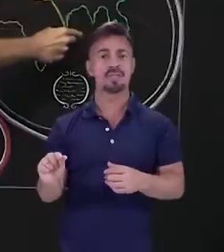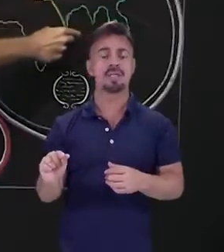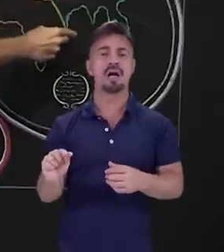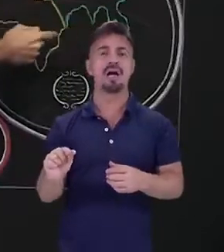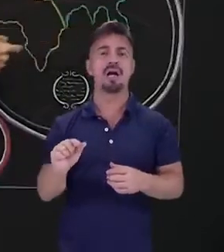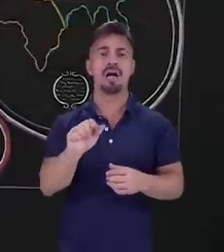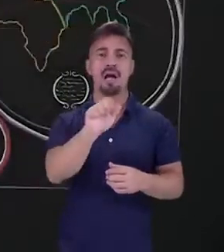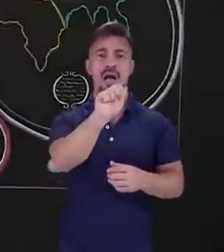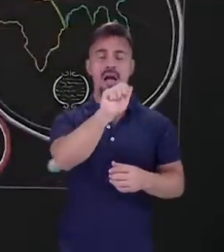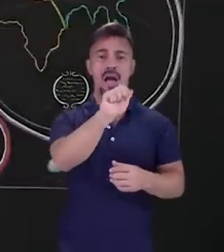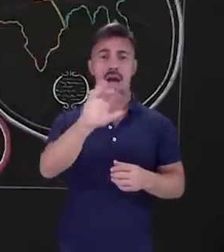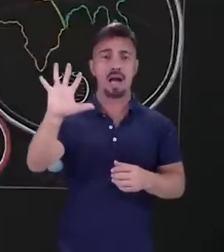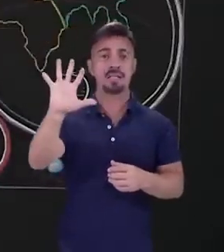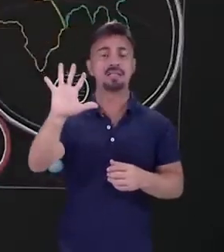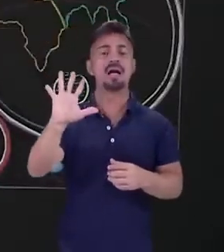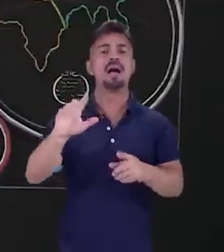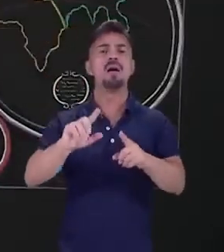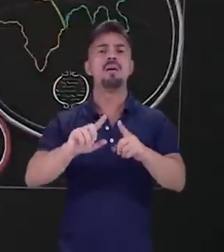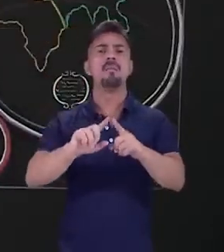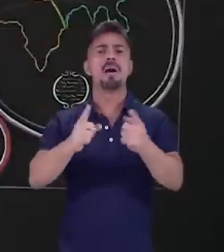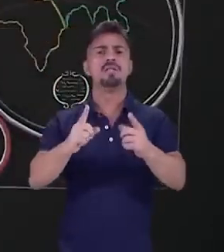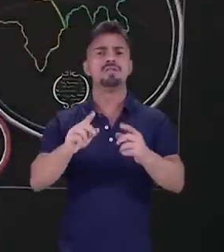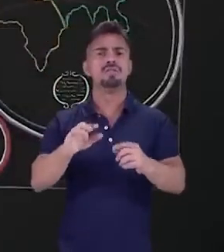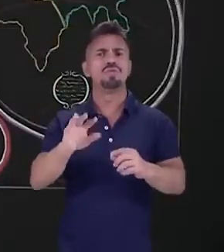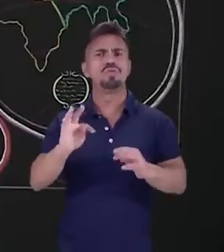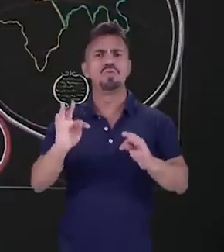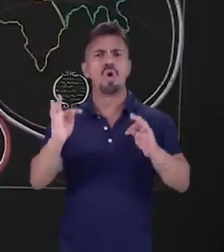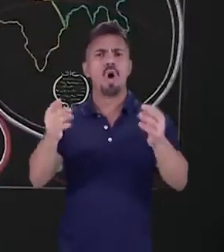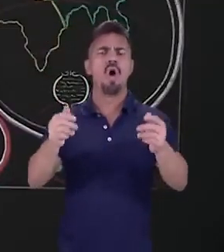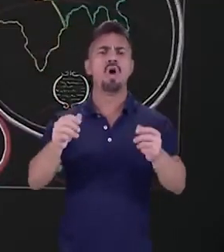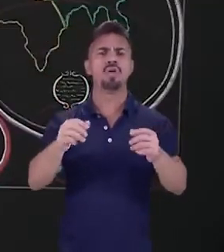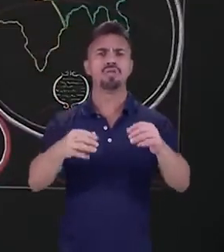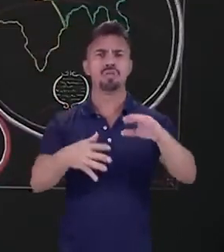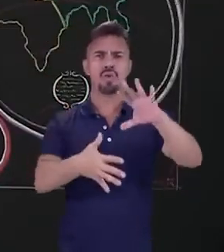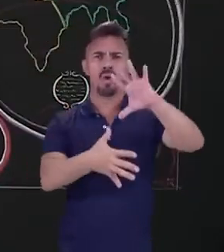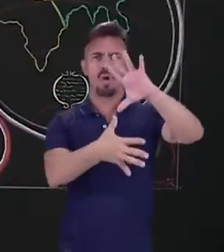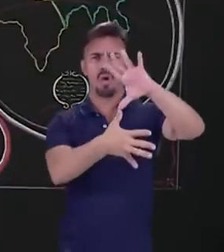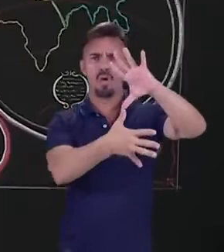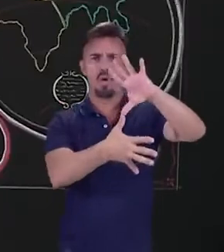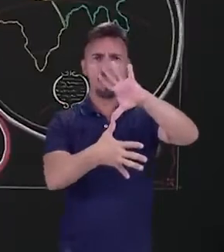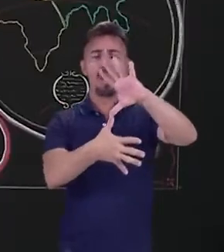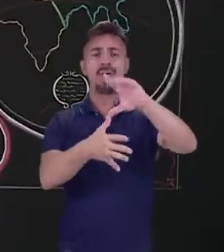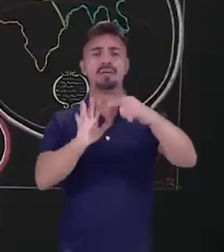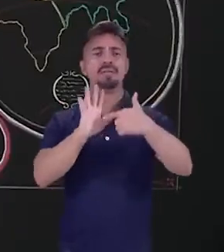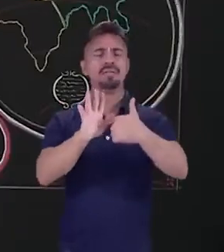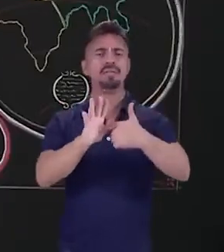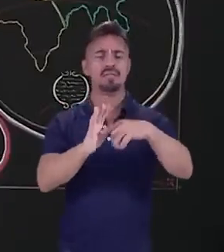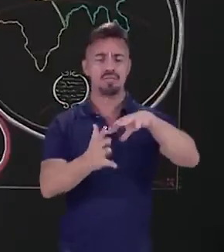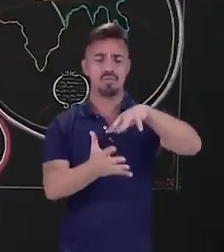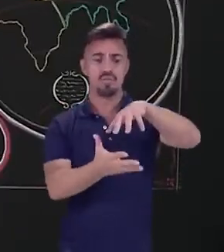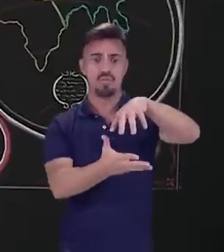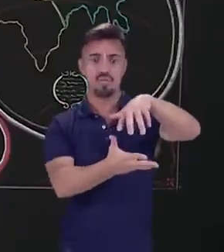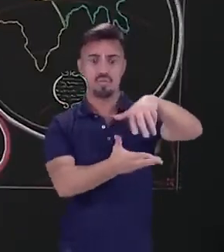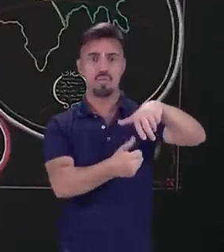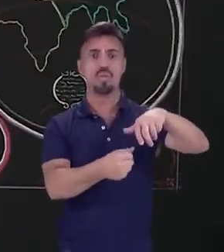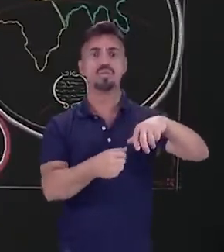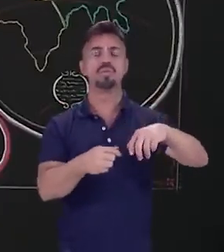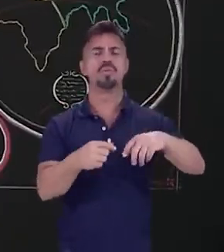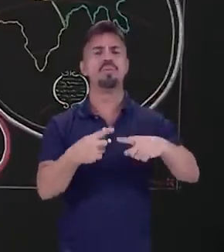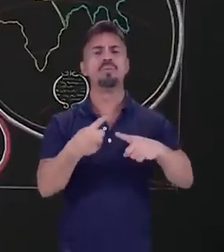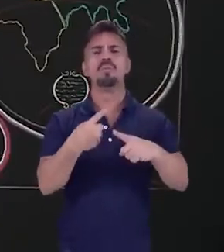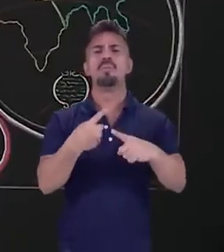do continente asiático, só que toda essa parte que nesse mapa aqui está representado em um outro mundo, a gente vai ver por